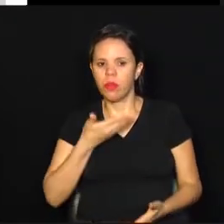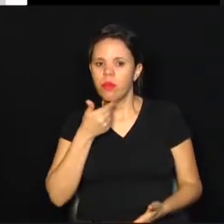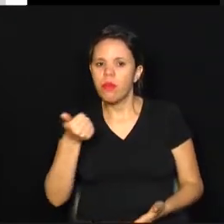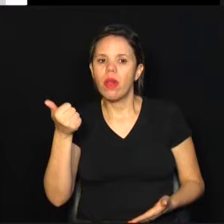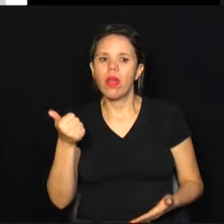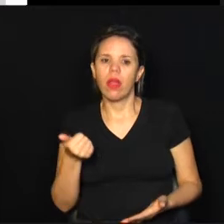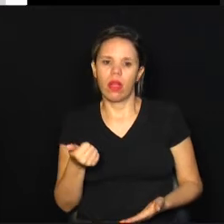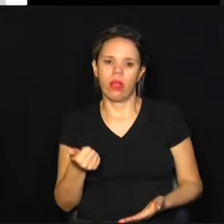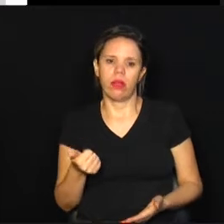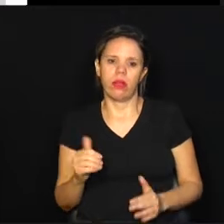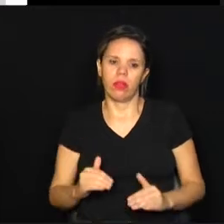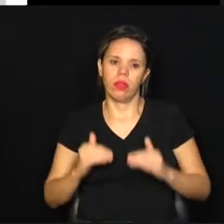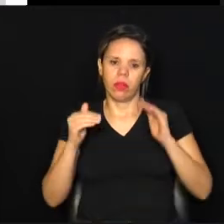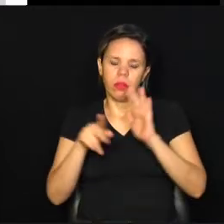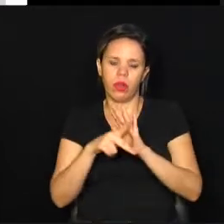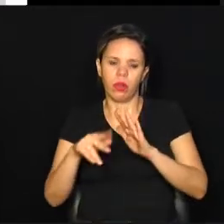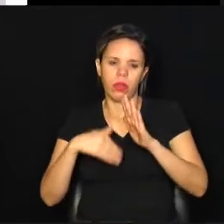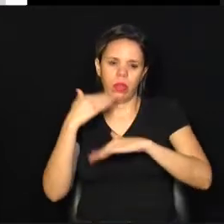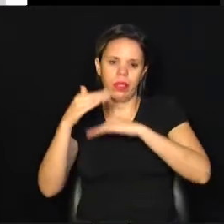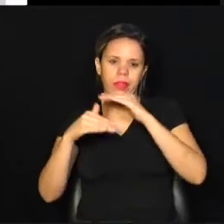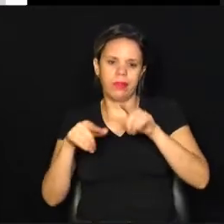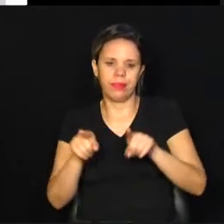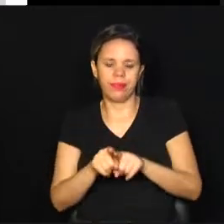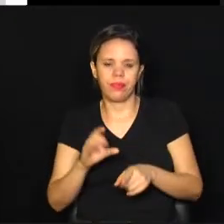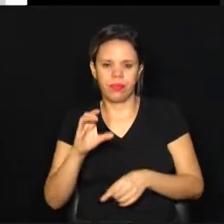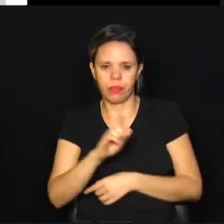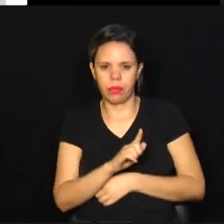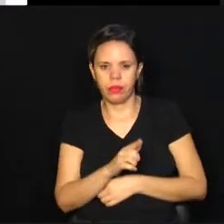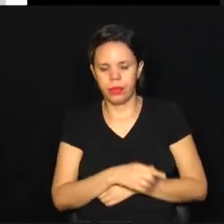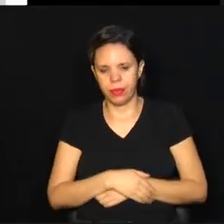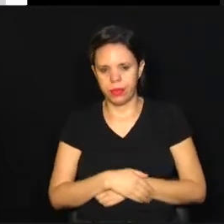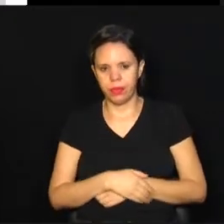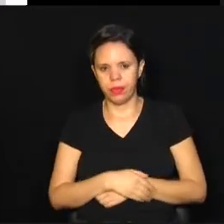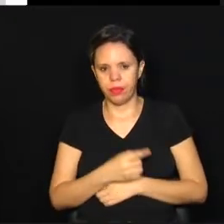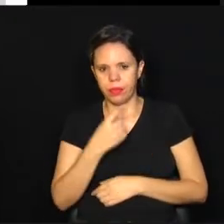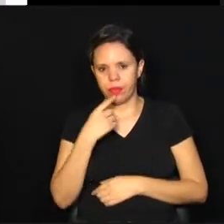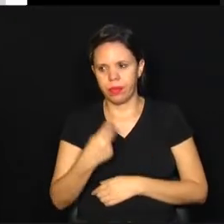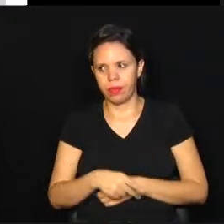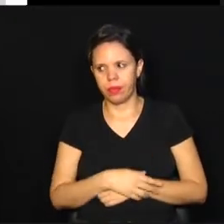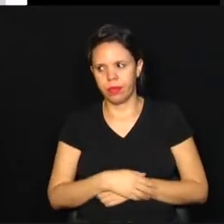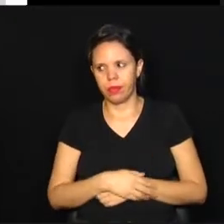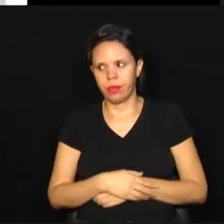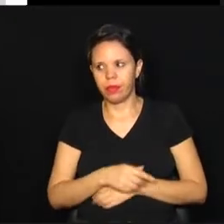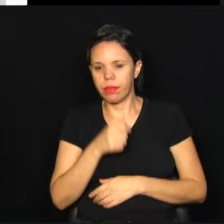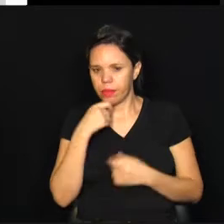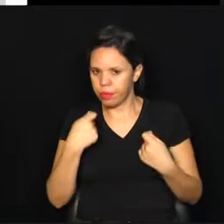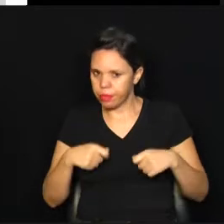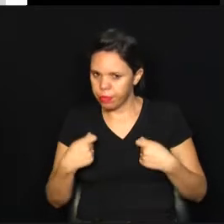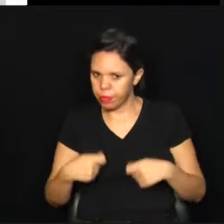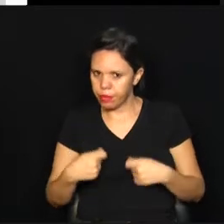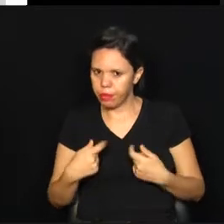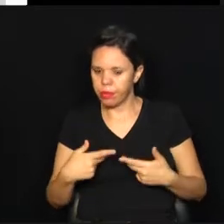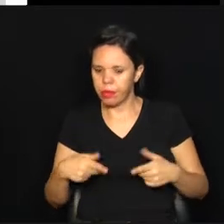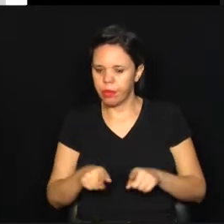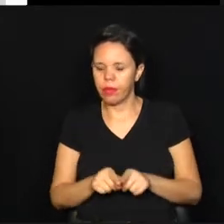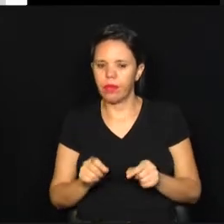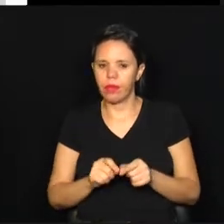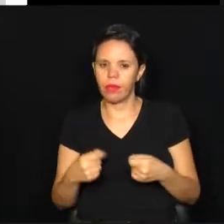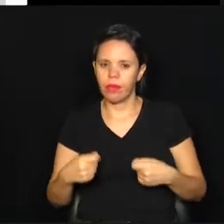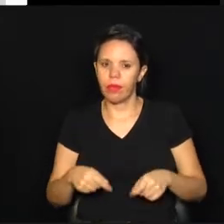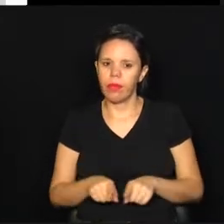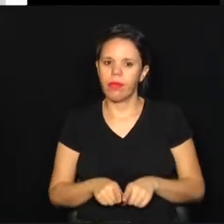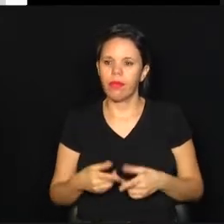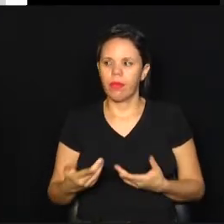favorável, inclusive ao próprio desenvolvimento do Campo Grande e de Campinas, mas ainda tem coisas a serem feitas,